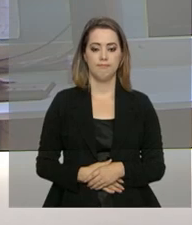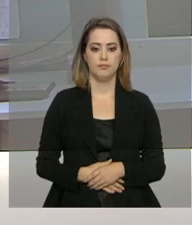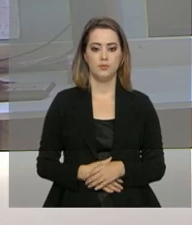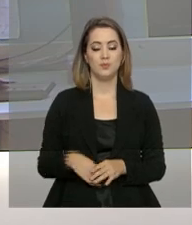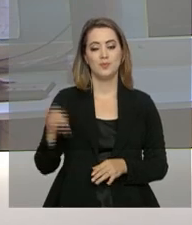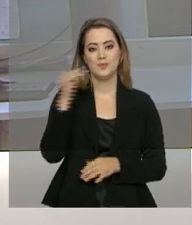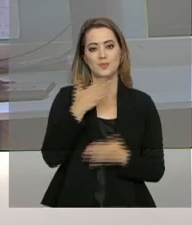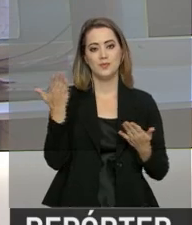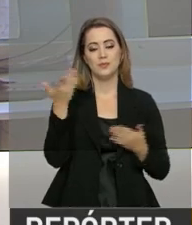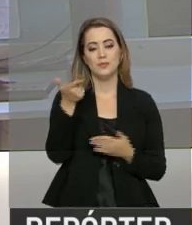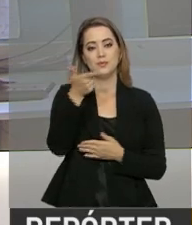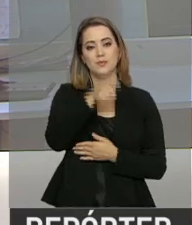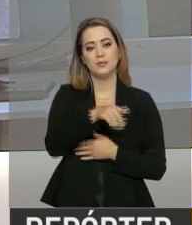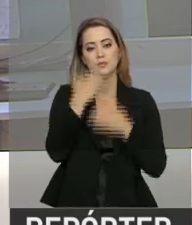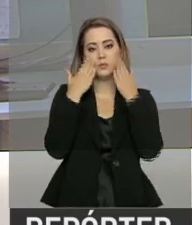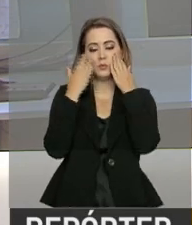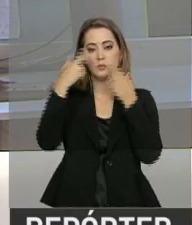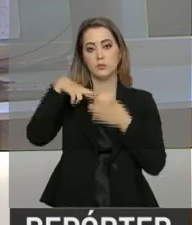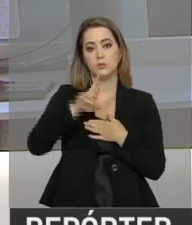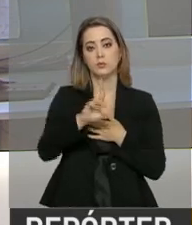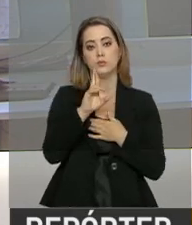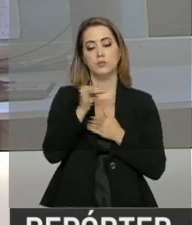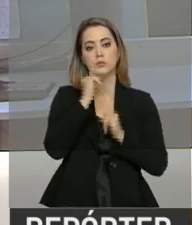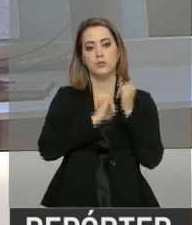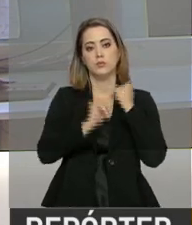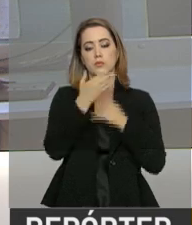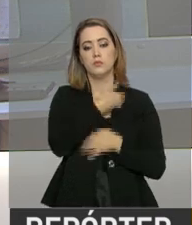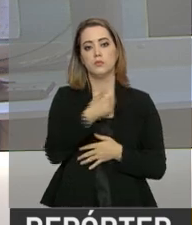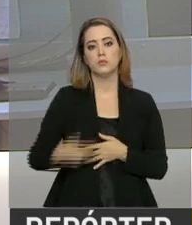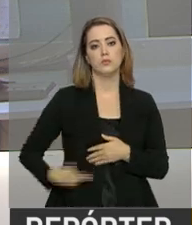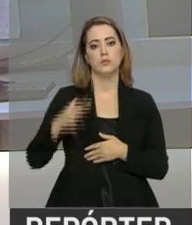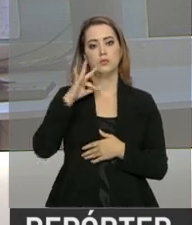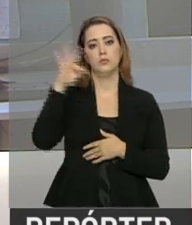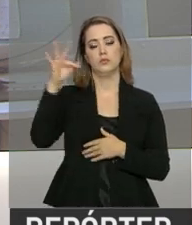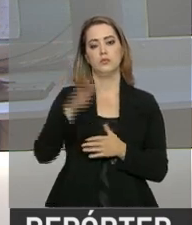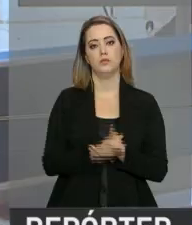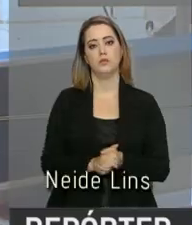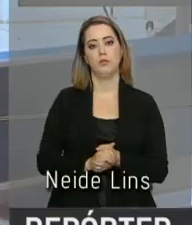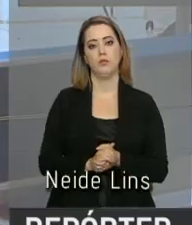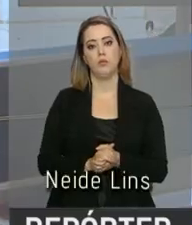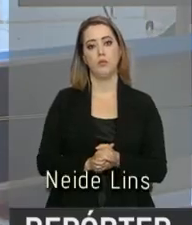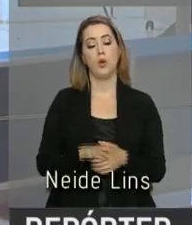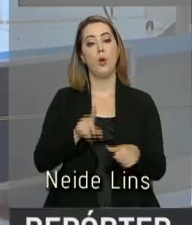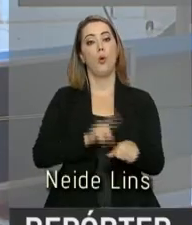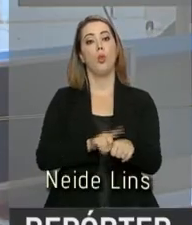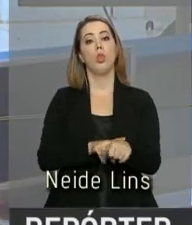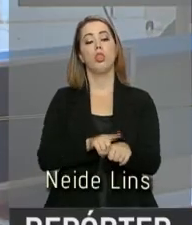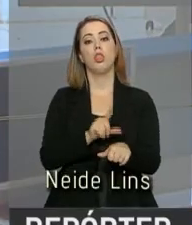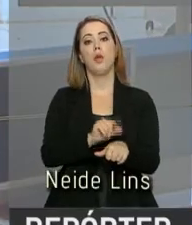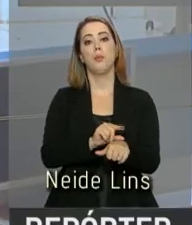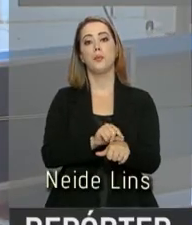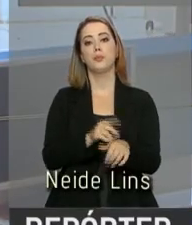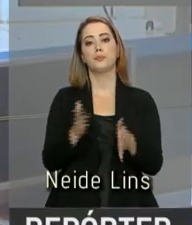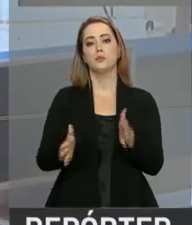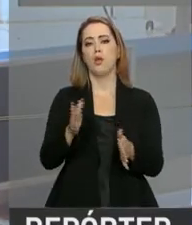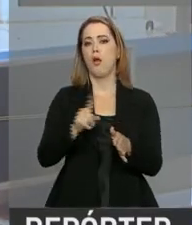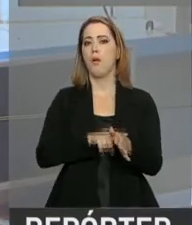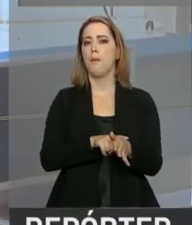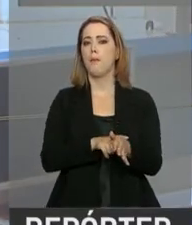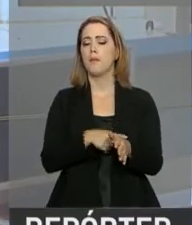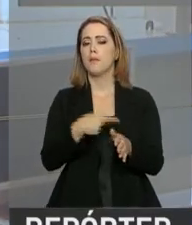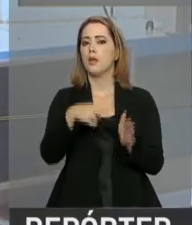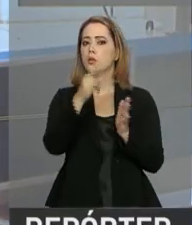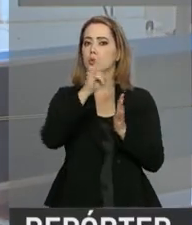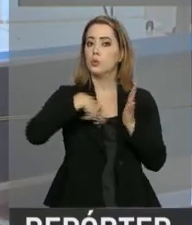Olá no ar mais uma edição do repórter NBR com as informações do governo federal o prazo para a regularização de bens e